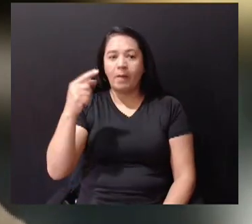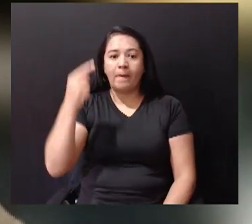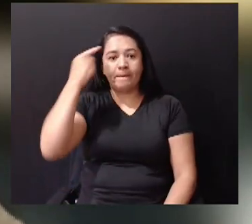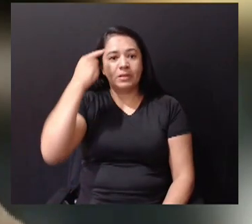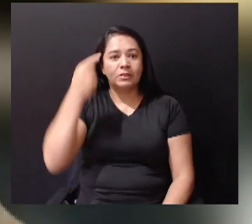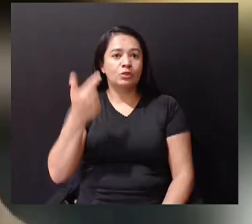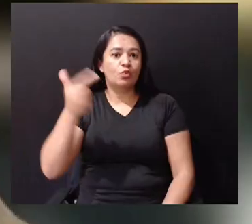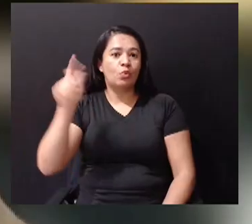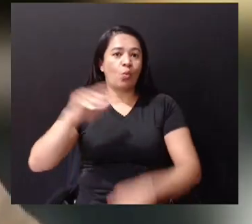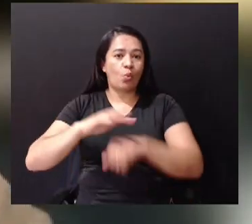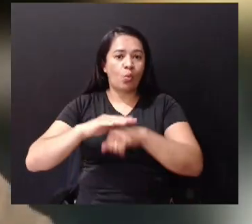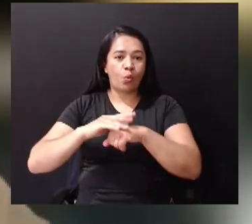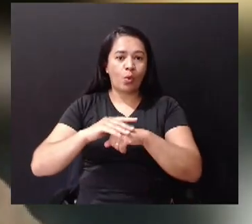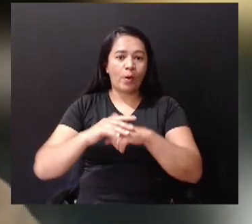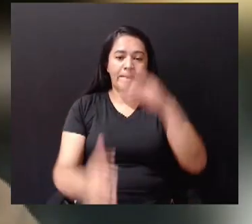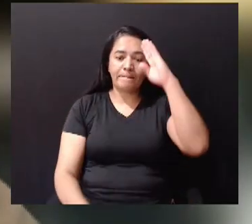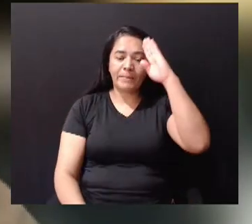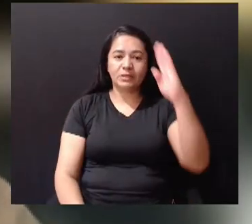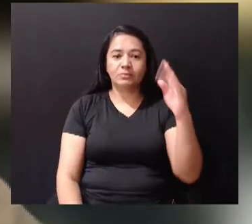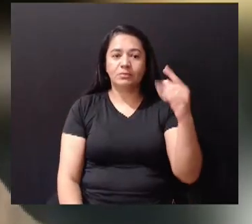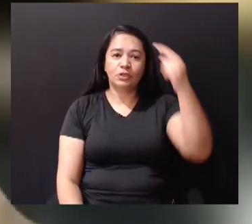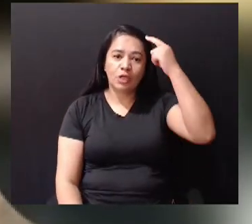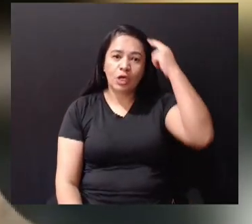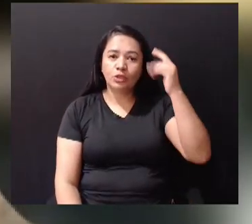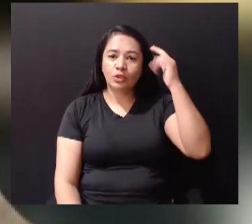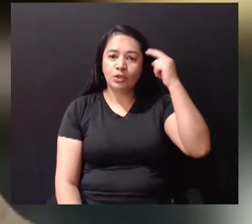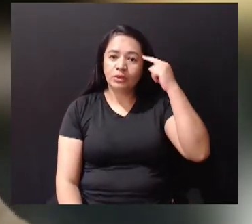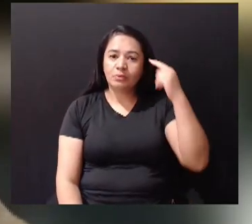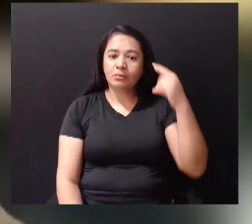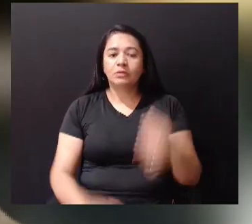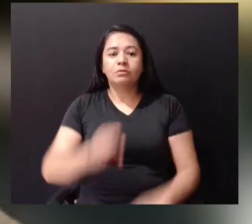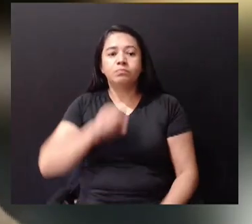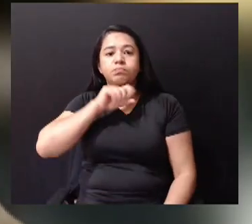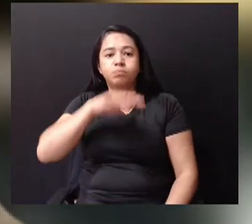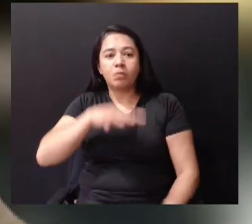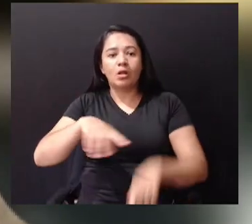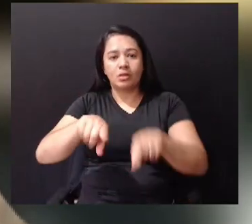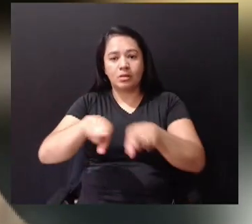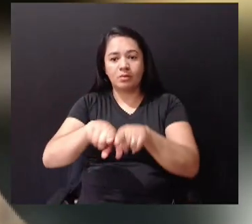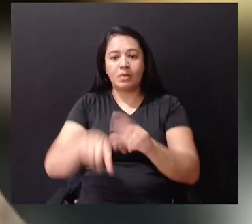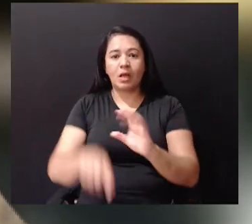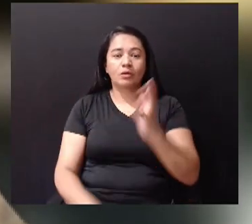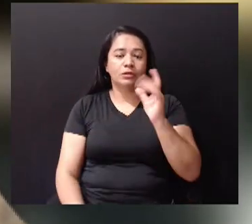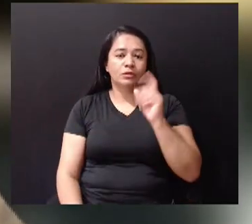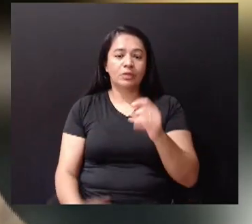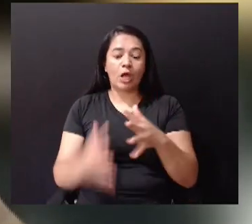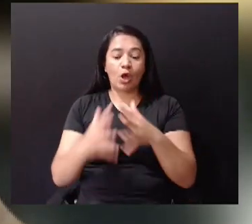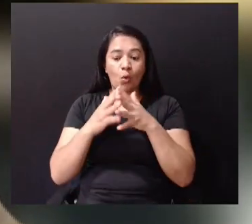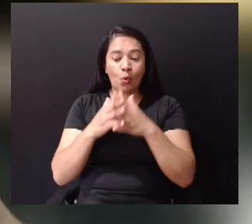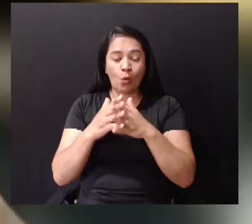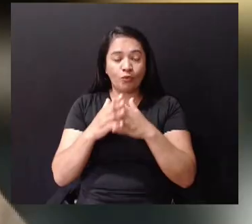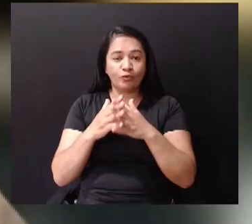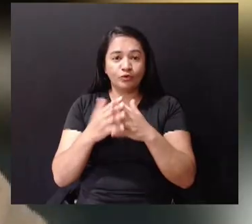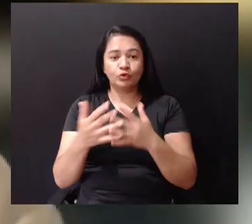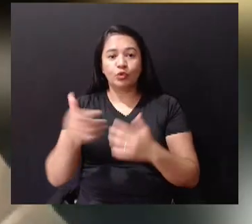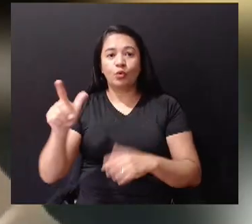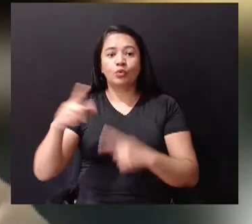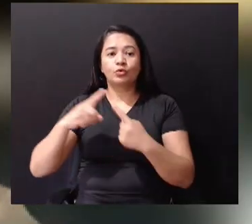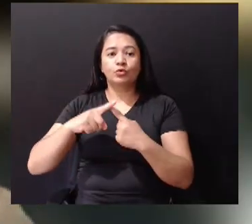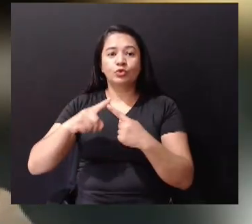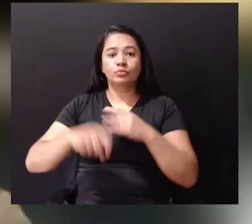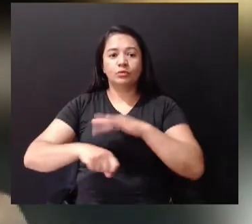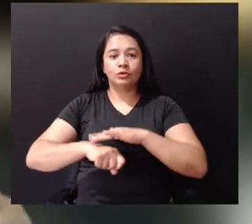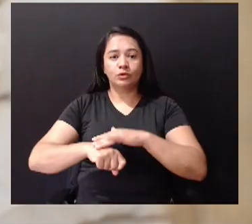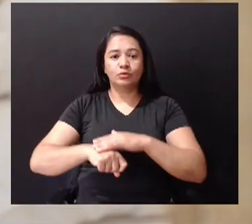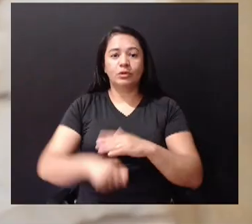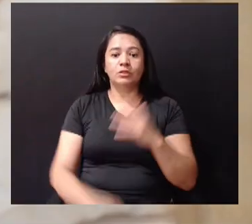dor de cabeça pode ser seguida de vômito, né? Então o que acontece é que se confunde com outros tipos de doenças muito mais corriqueiras, e muitas vezes